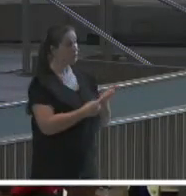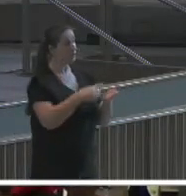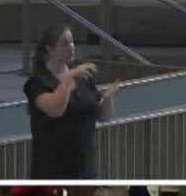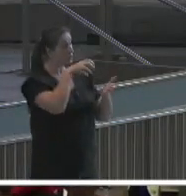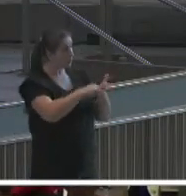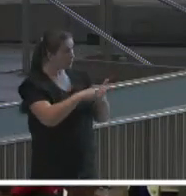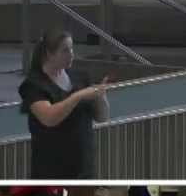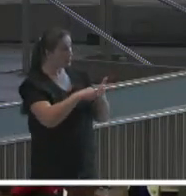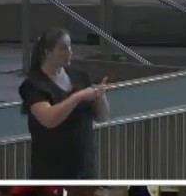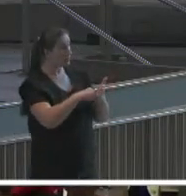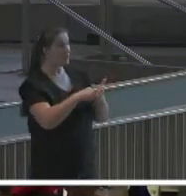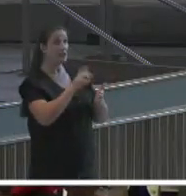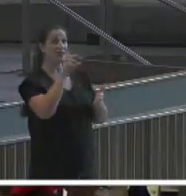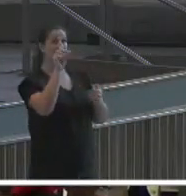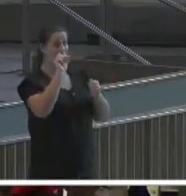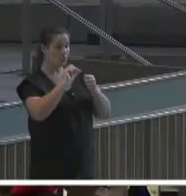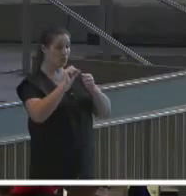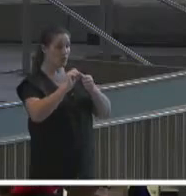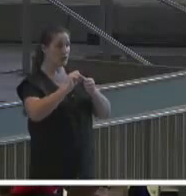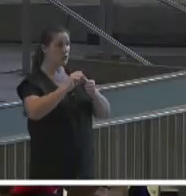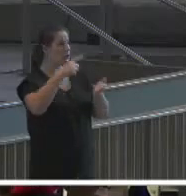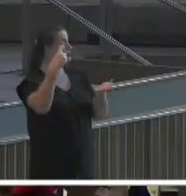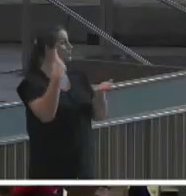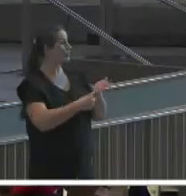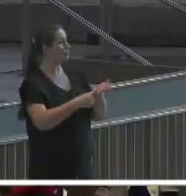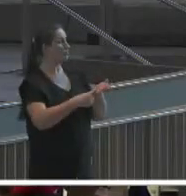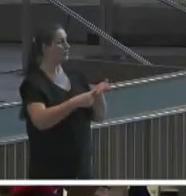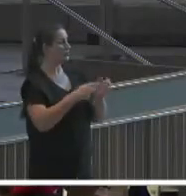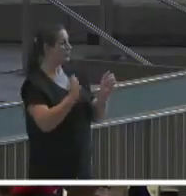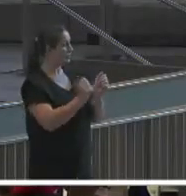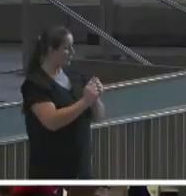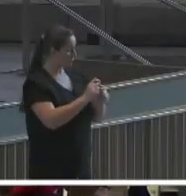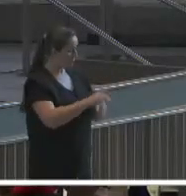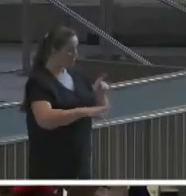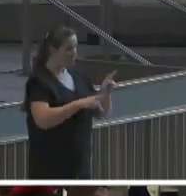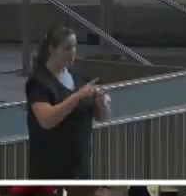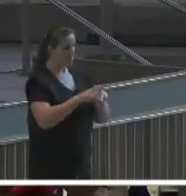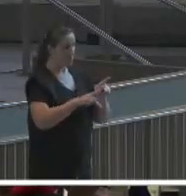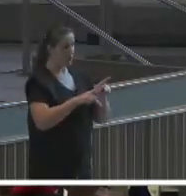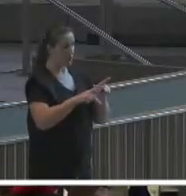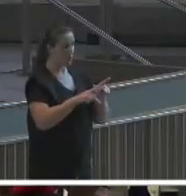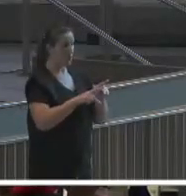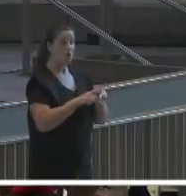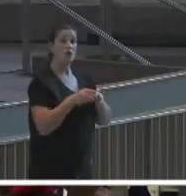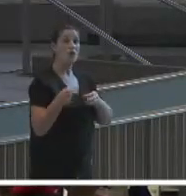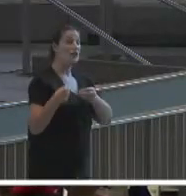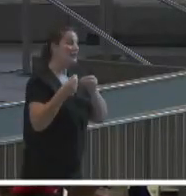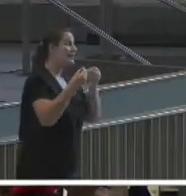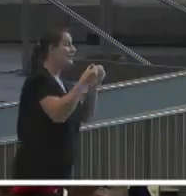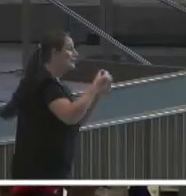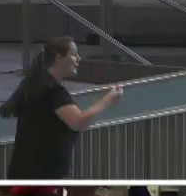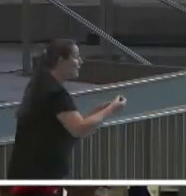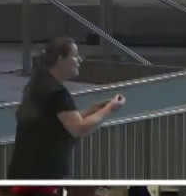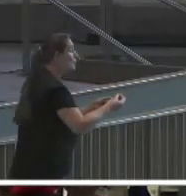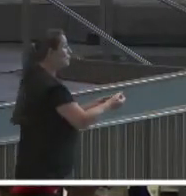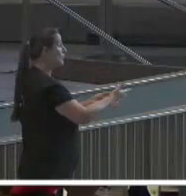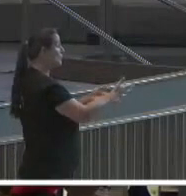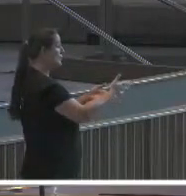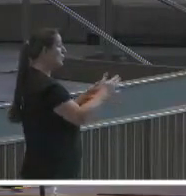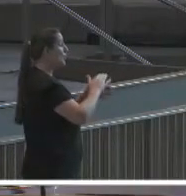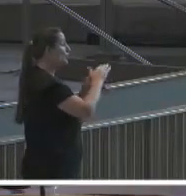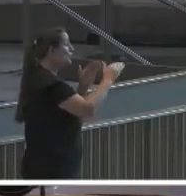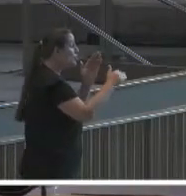um pacto com o povo. Ele disse: olha, eu vou entregar para vocês toda a terra